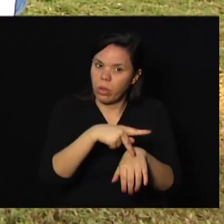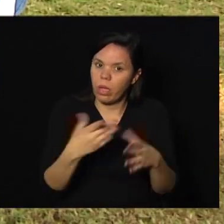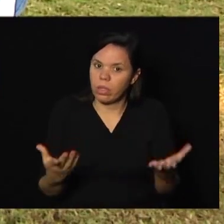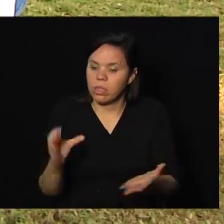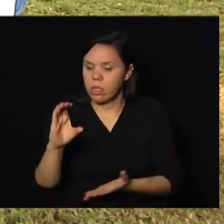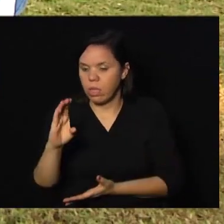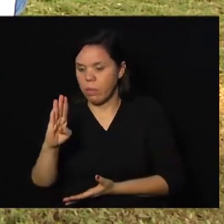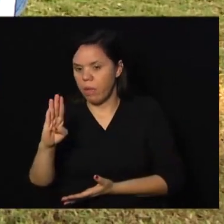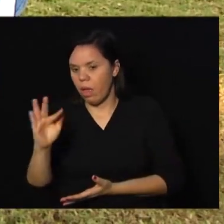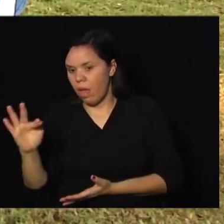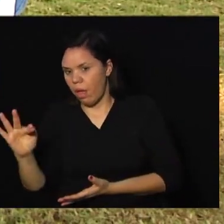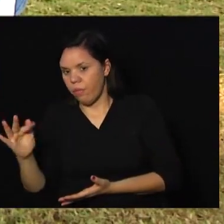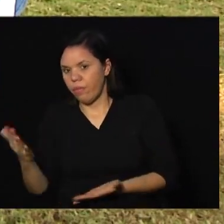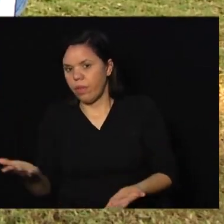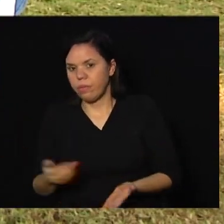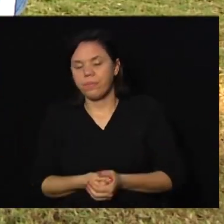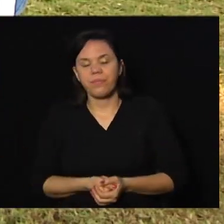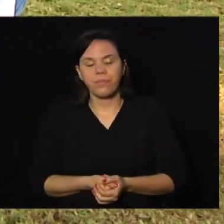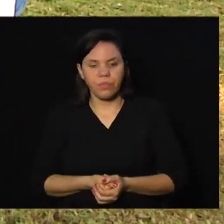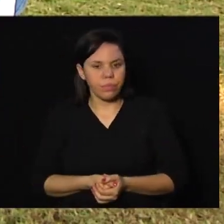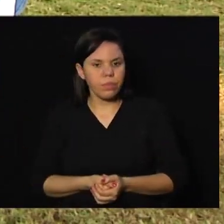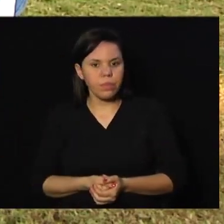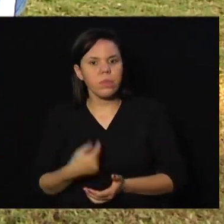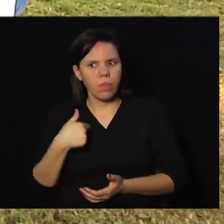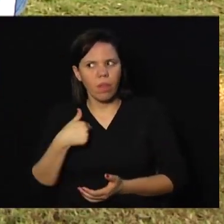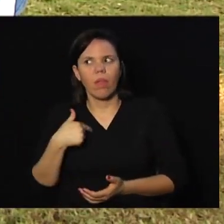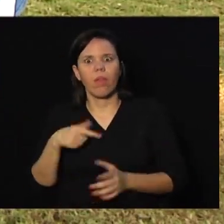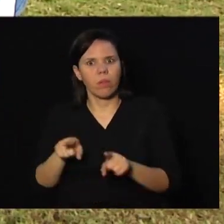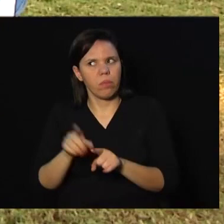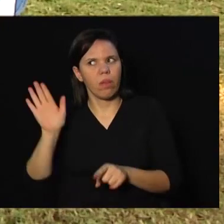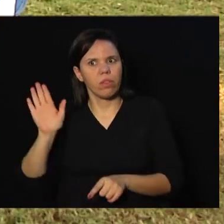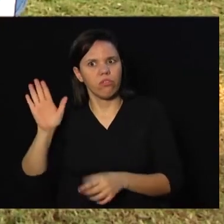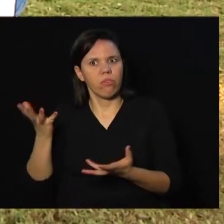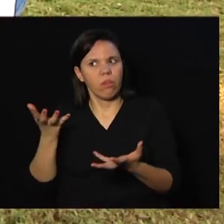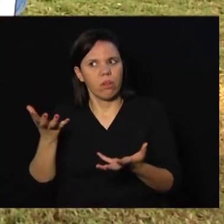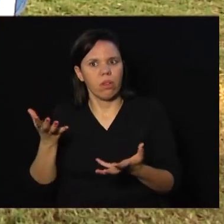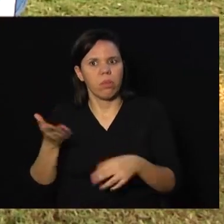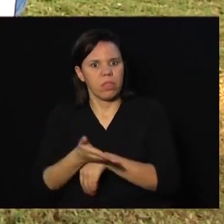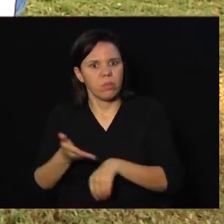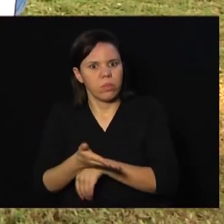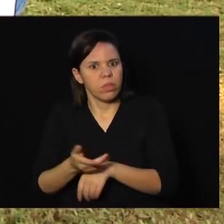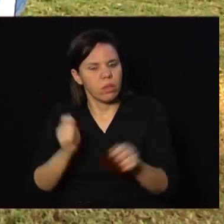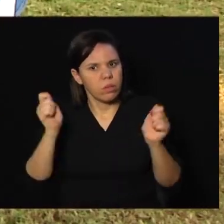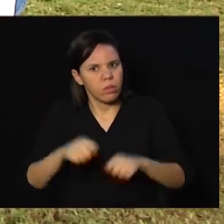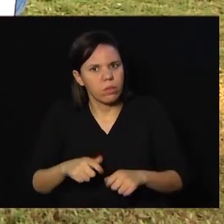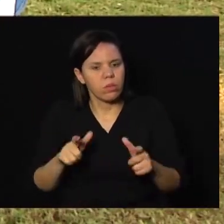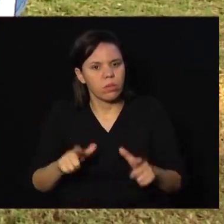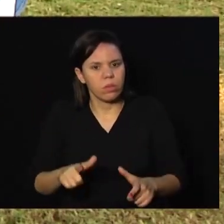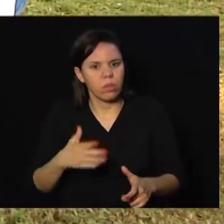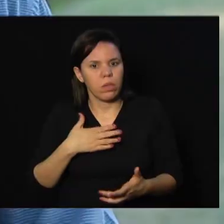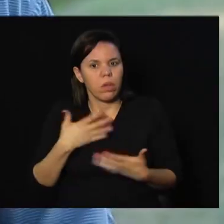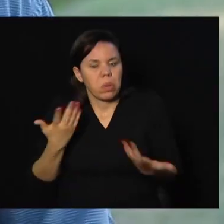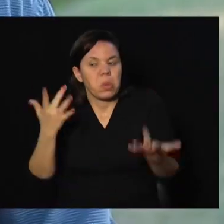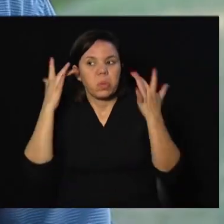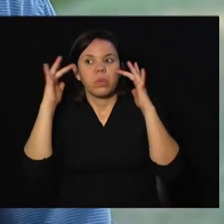CBF. Então eu me candidatei como um possível local de uma seleção. Não sabia qual